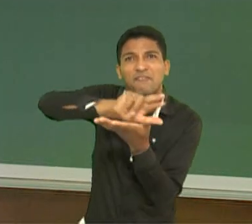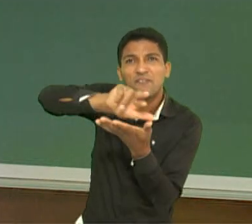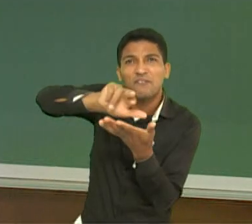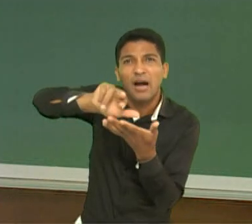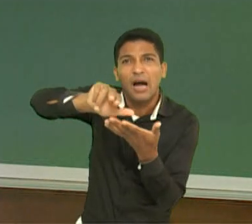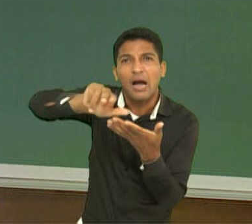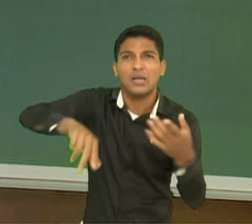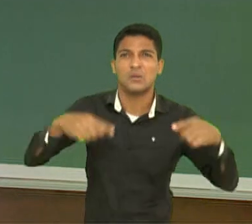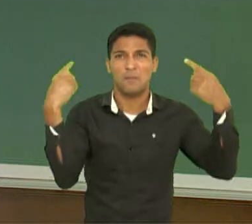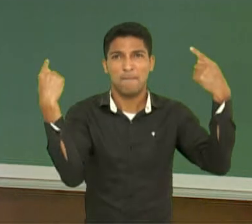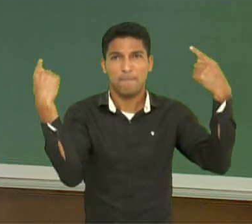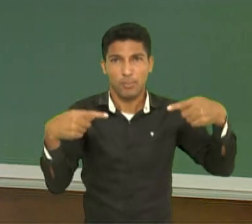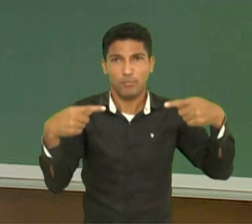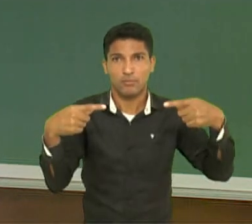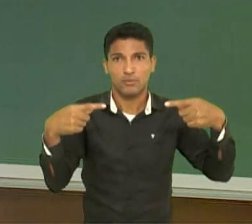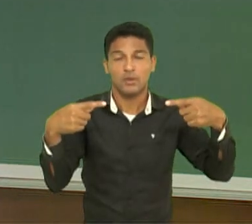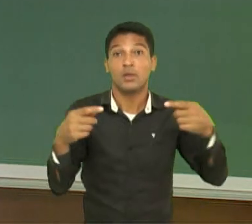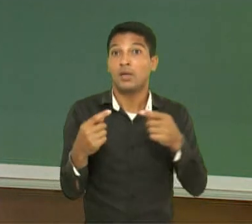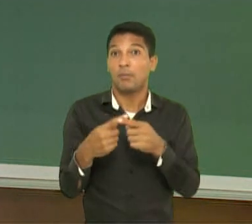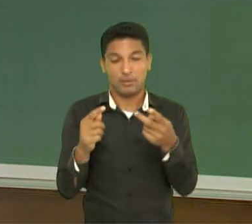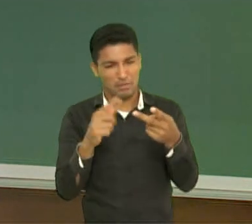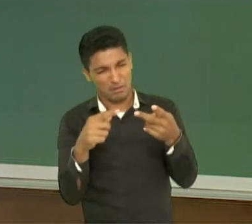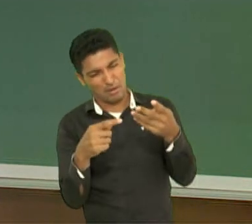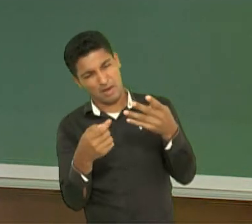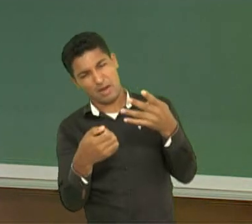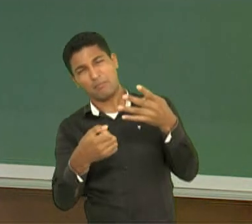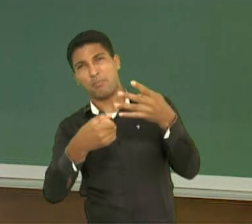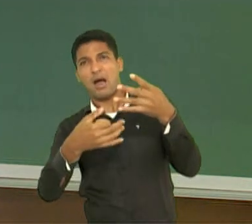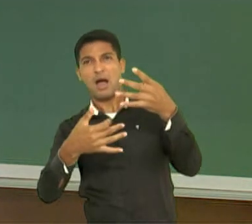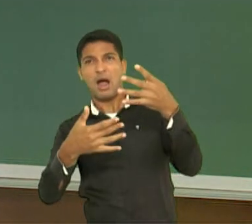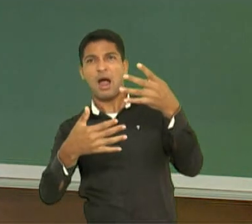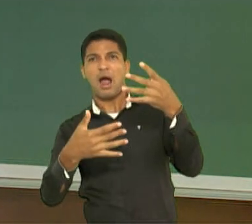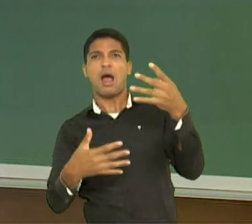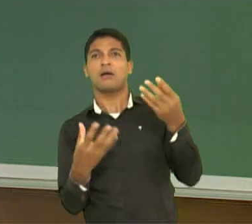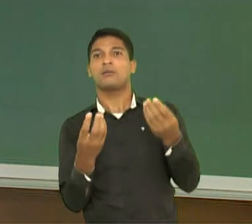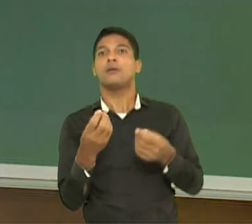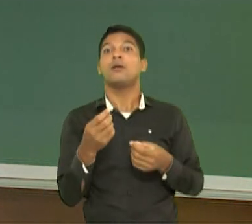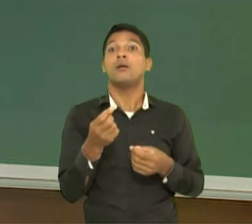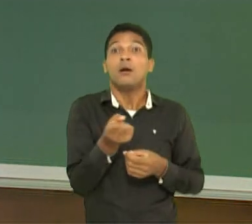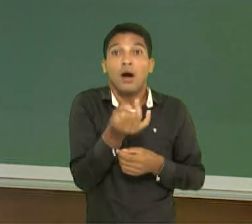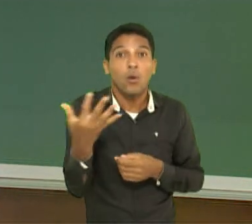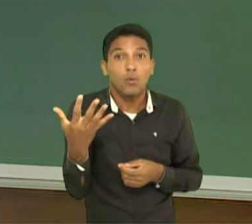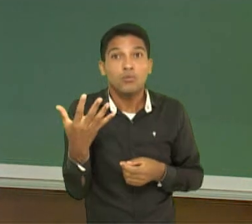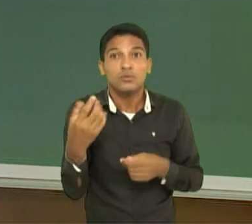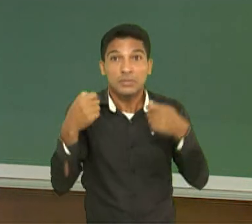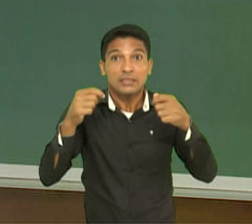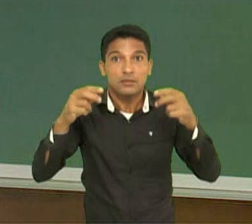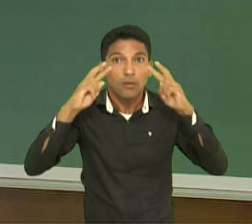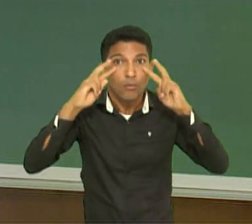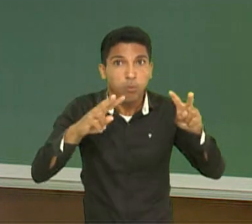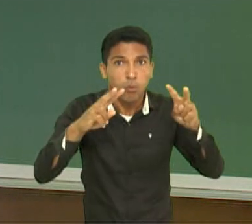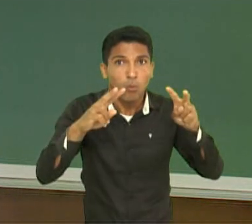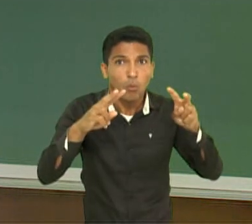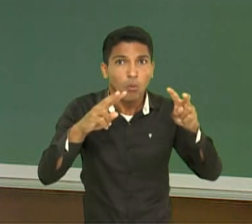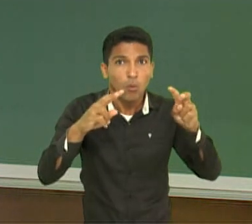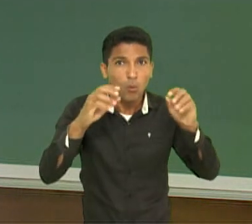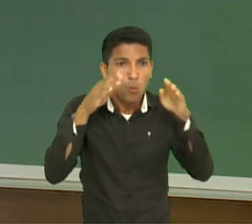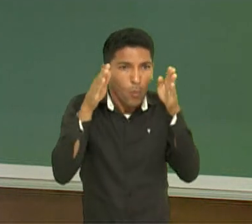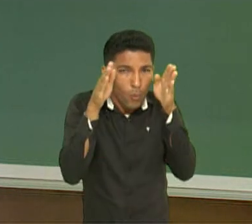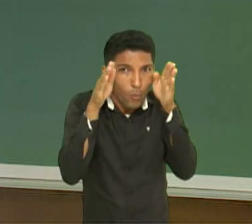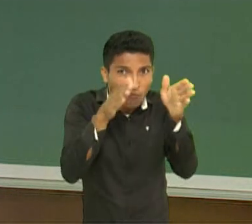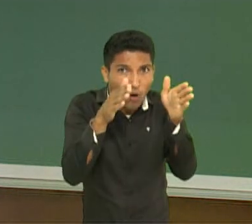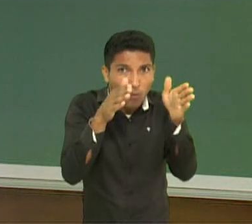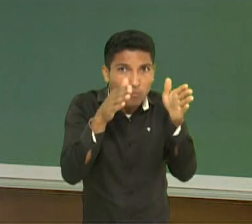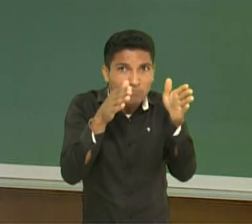pela frente, alguns merecem atenção especial. Eu selecionei alguns para nós conversarmos hoje, mas você tem uma